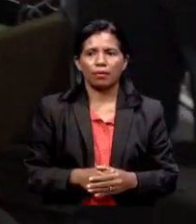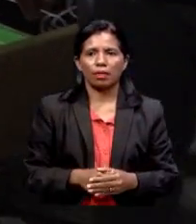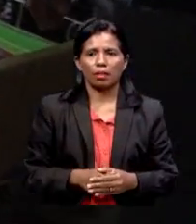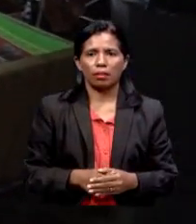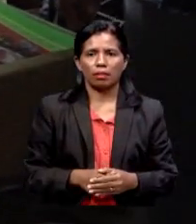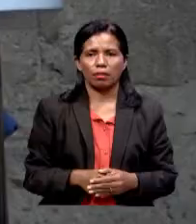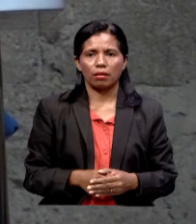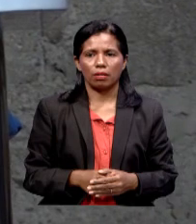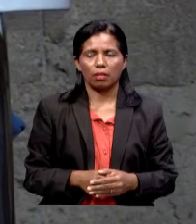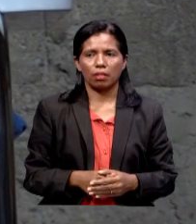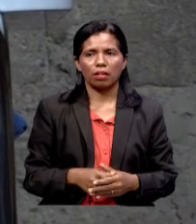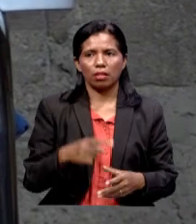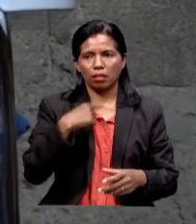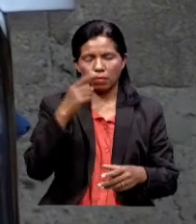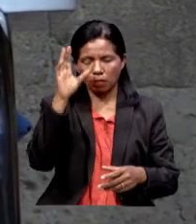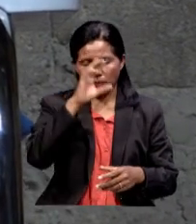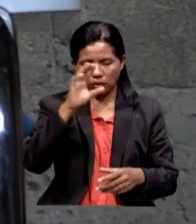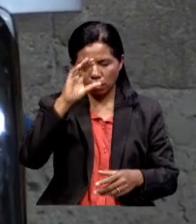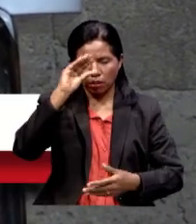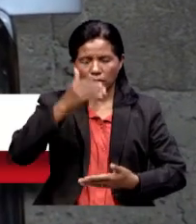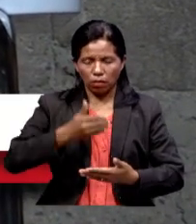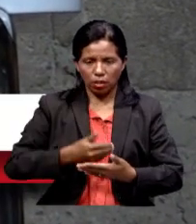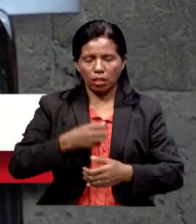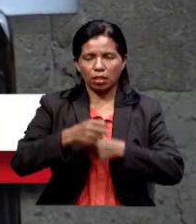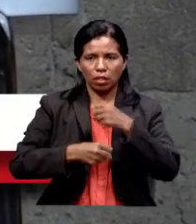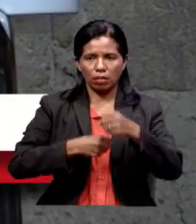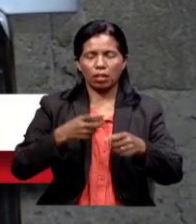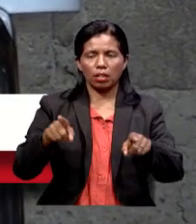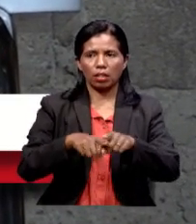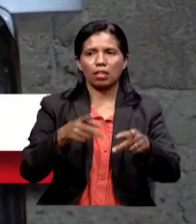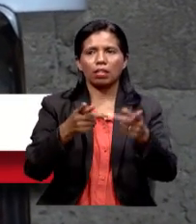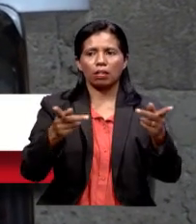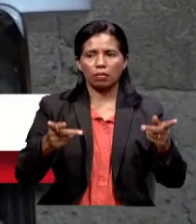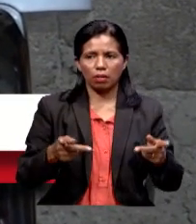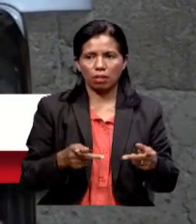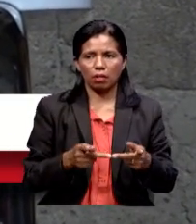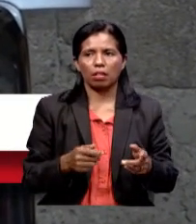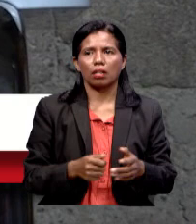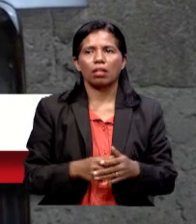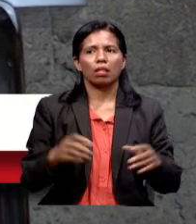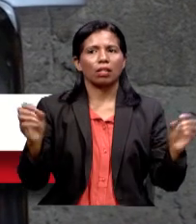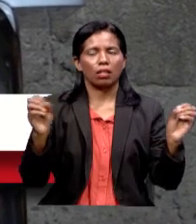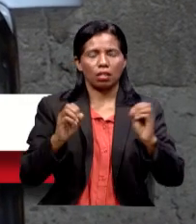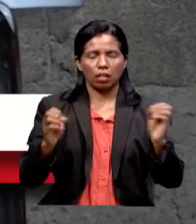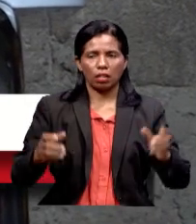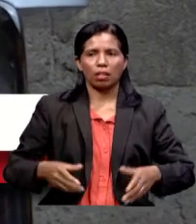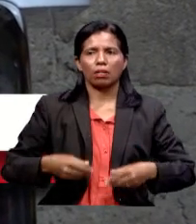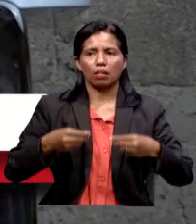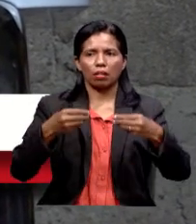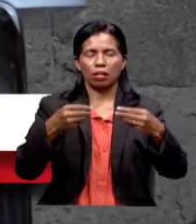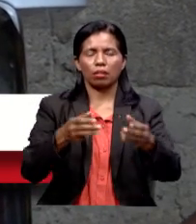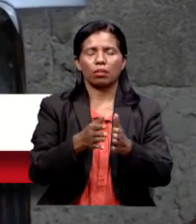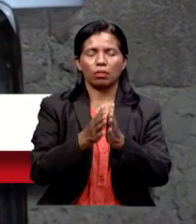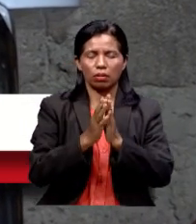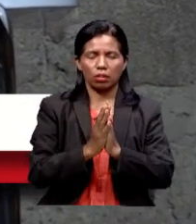mãe, bucaturiana, o aí de ter o sanesané, e nia fati, nia bem, o amos lá ia botruma, o so